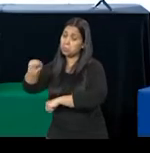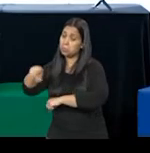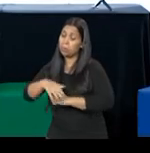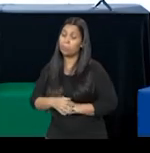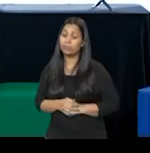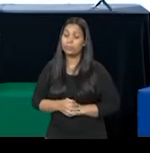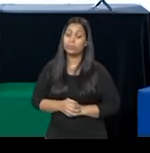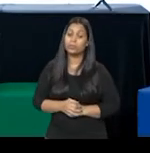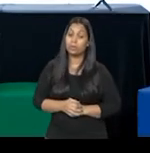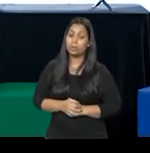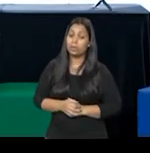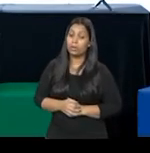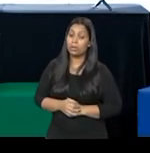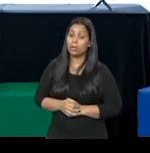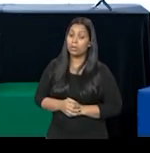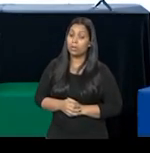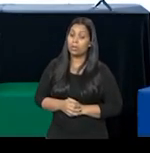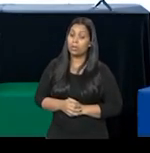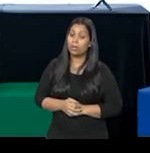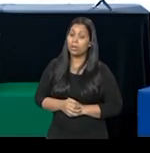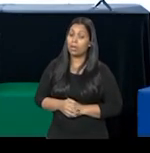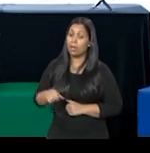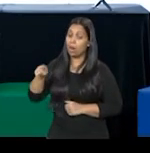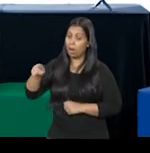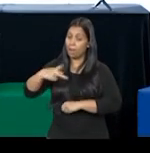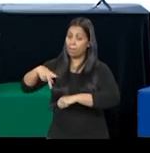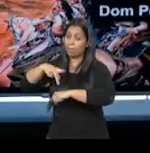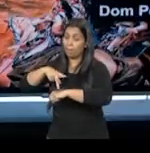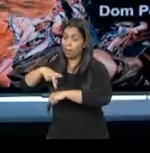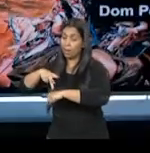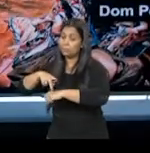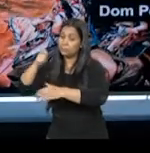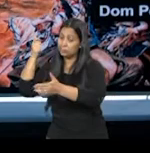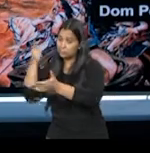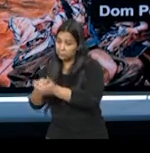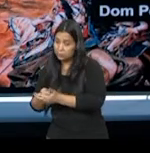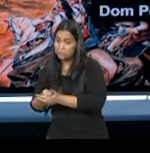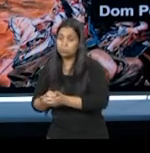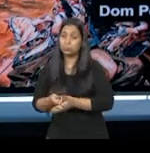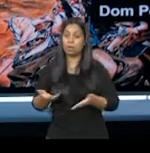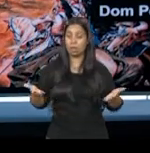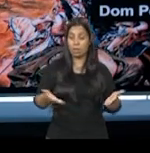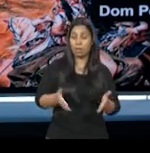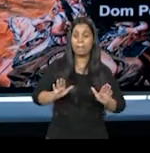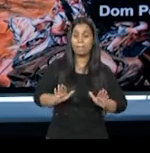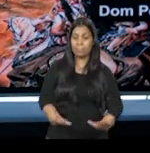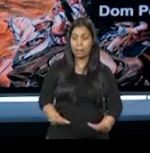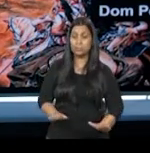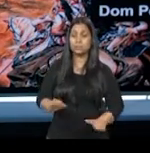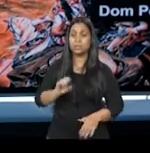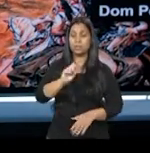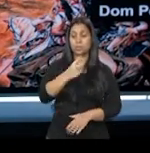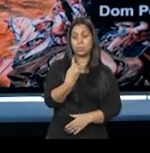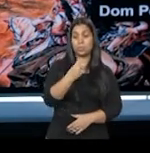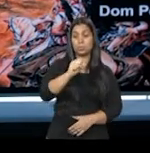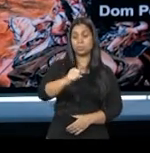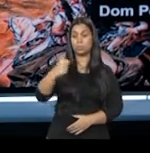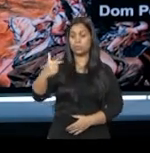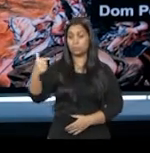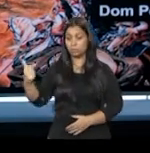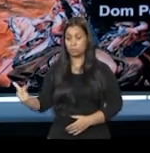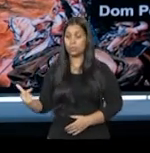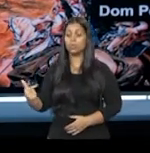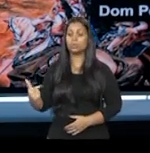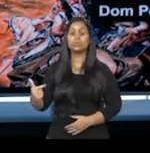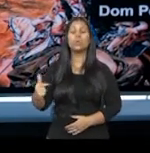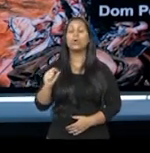decidia era imposto ao Brasil. Mas em 1822, o Brasil torna-se independente